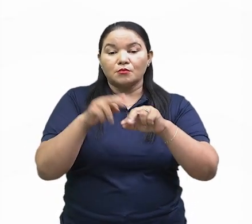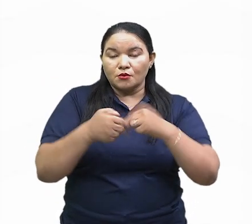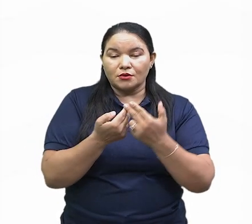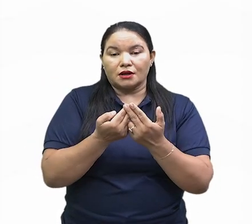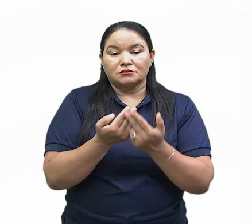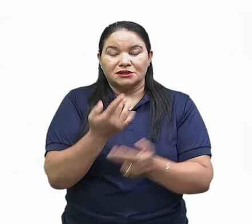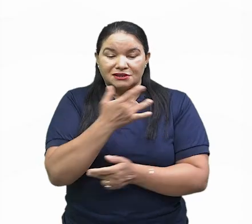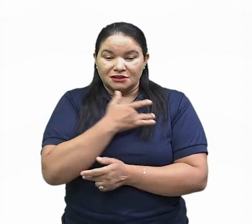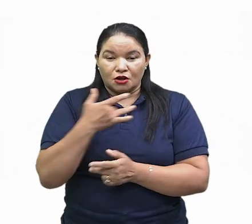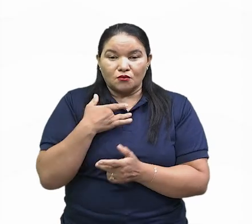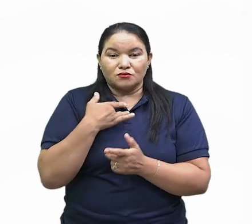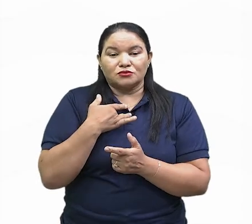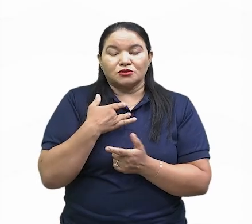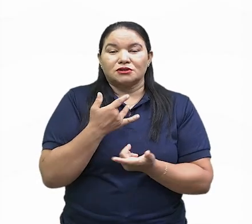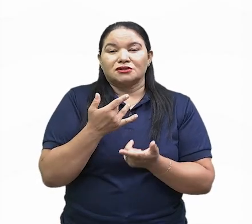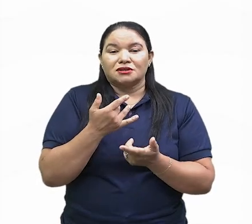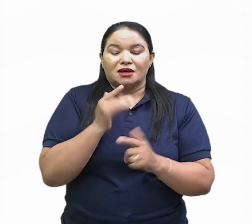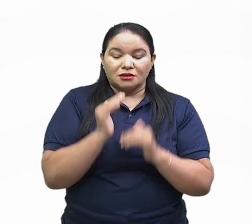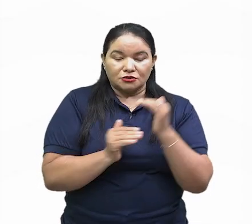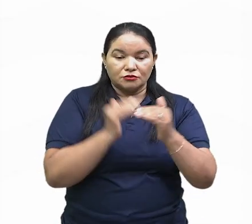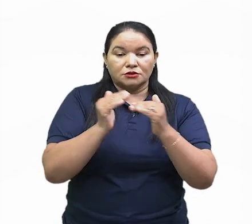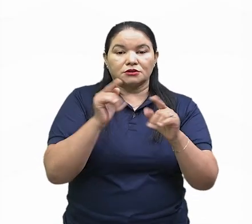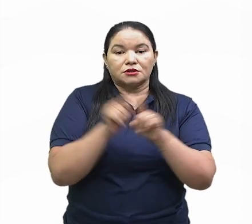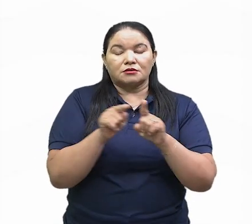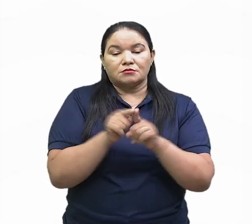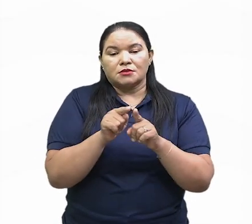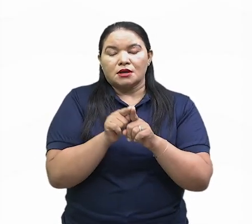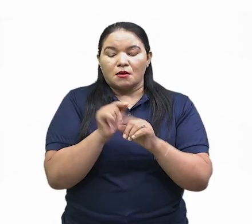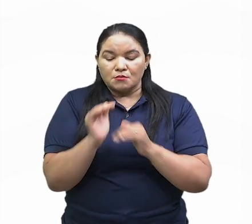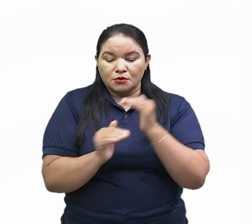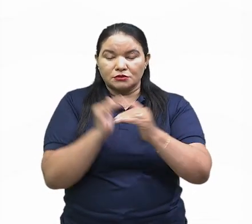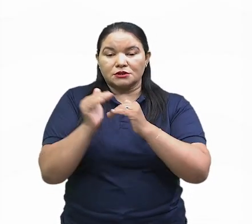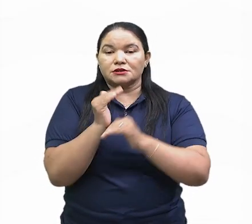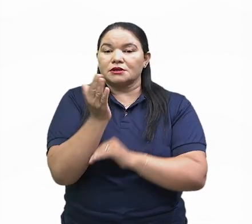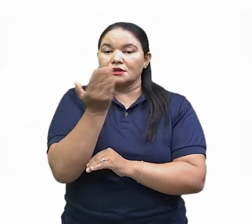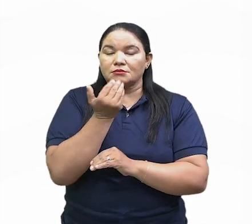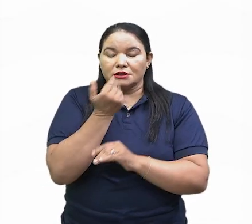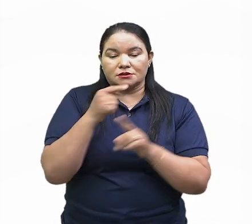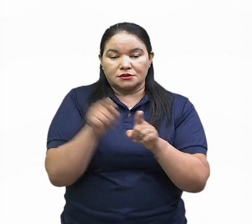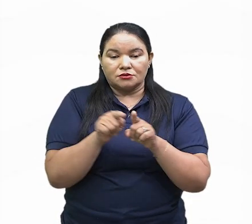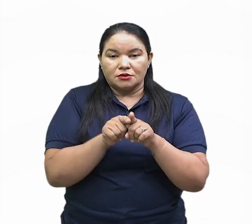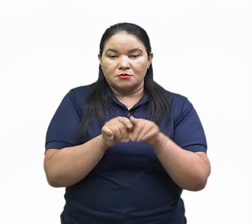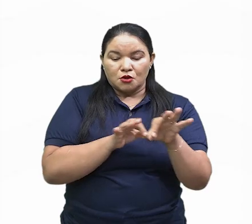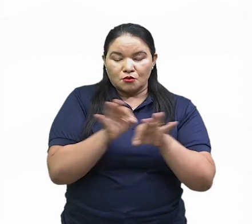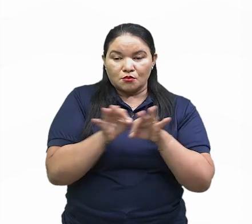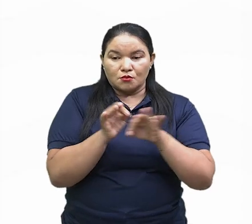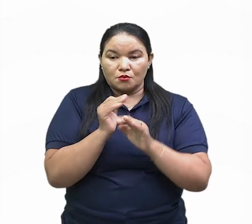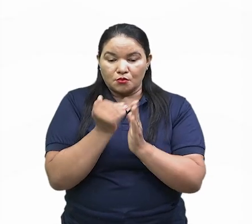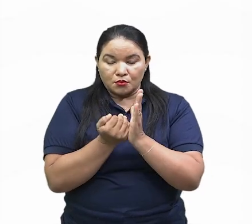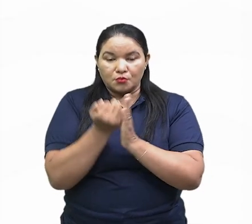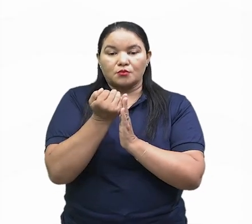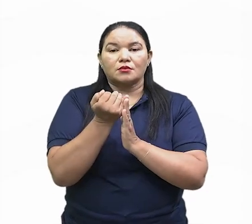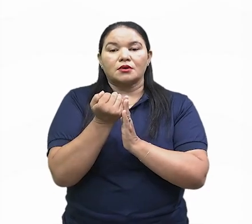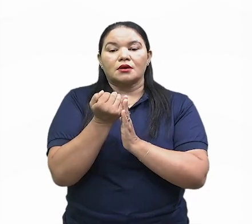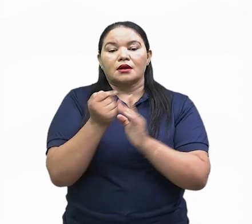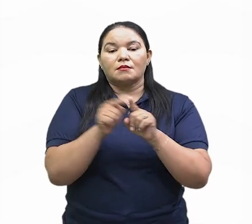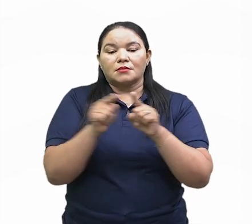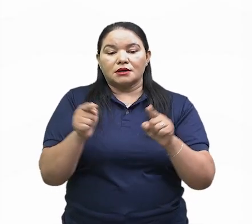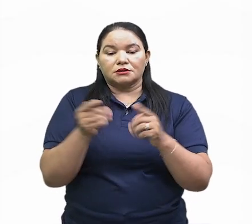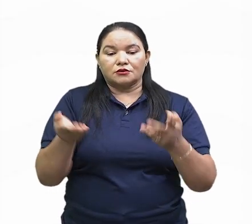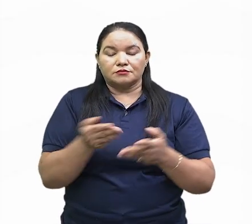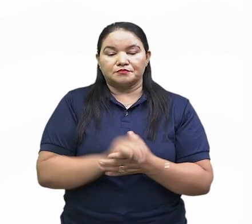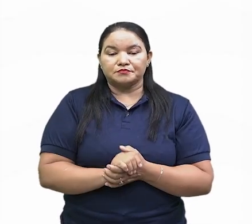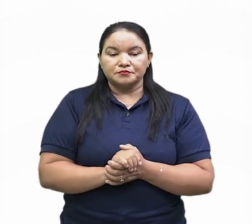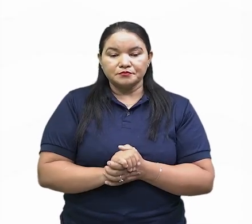de vacinação, saneamento começando a ocorrer e também o processo de alimentação. Aí também nós temos a parte